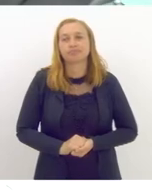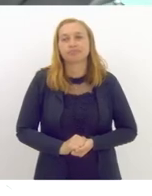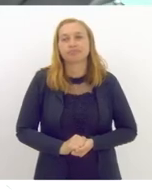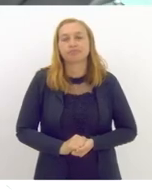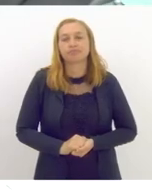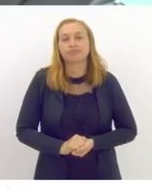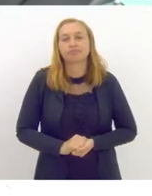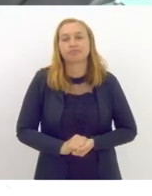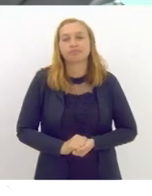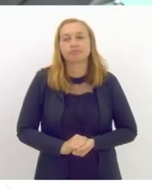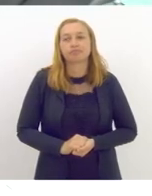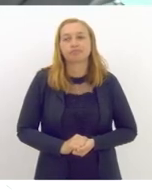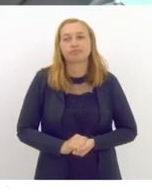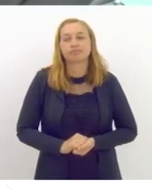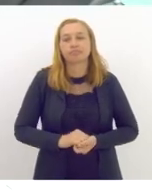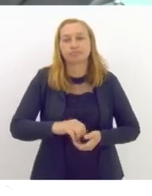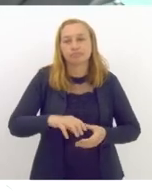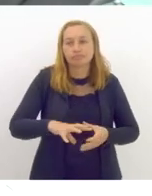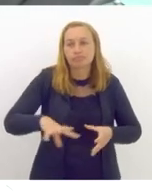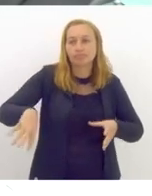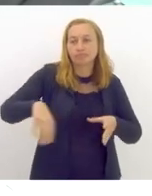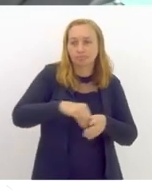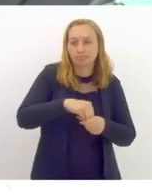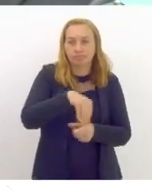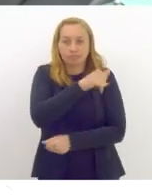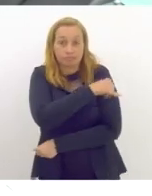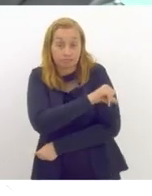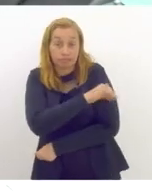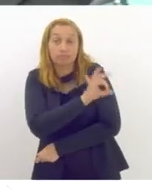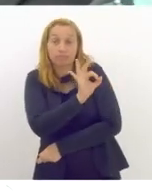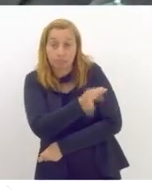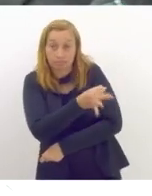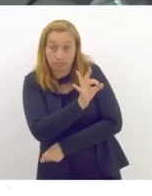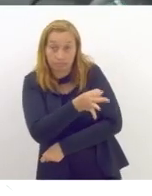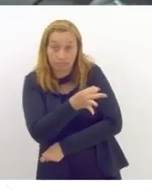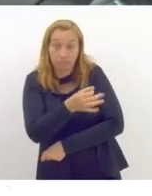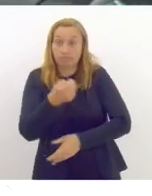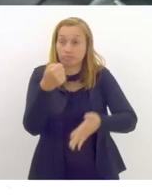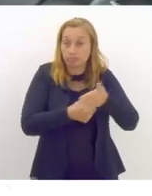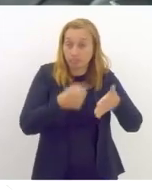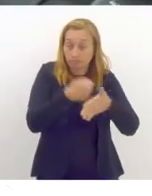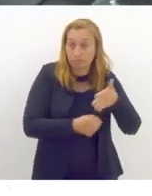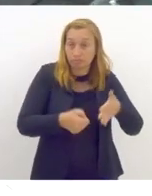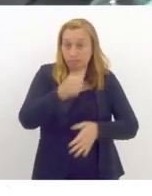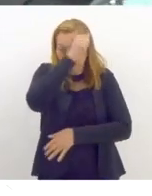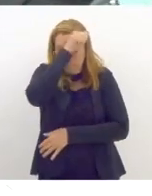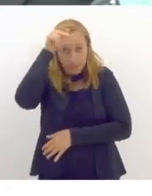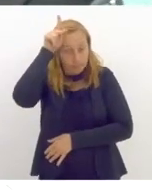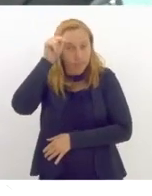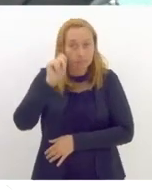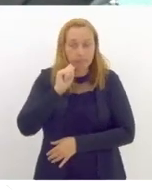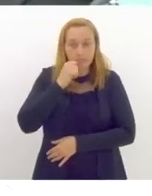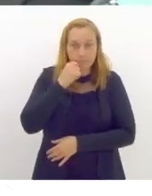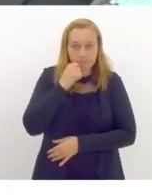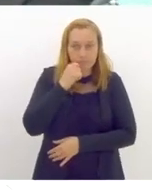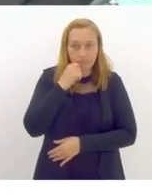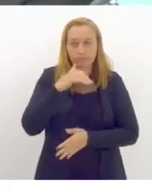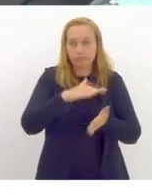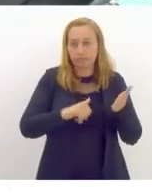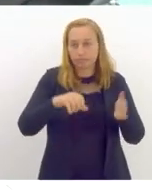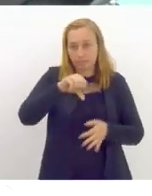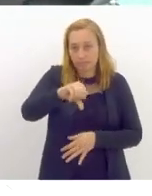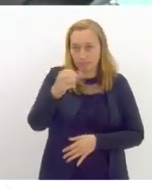com a inclusão do Rio de Janeiro e que é justa luta do prefeito Eduardo Paes porque foi retirado em 96